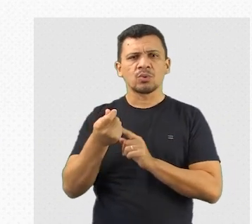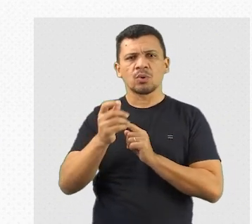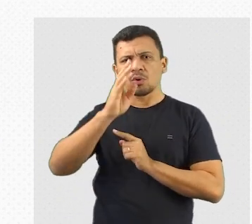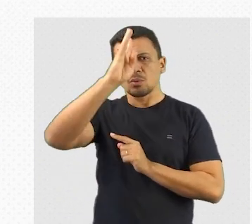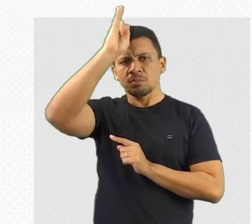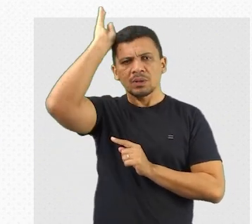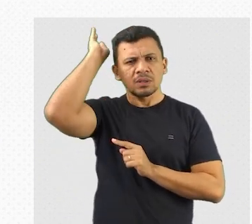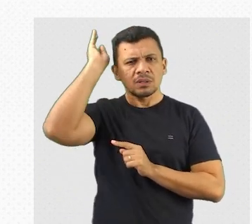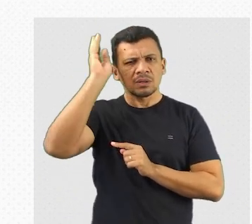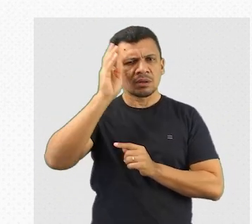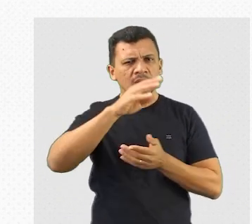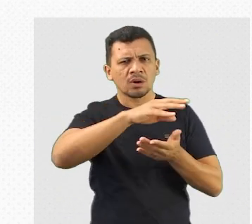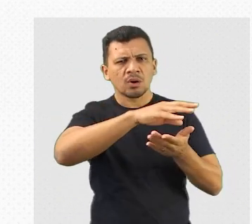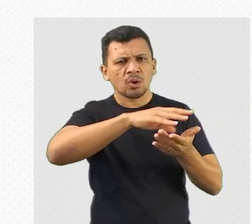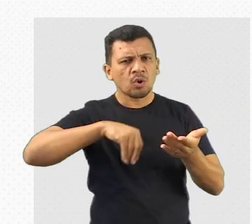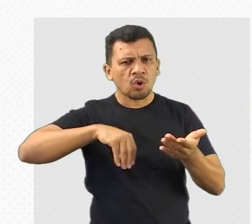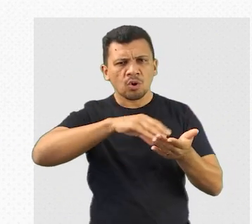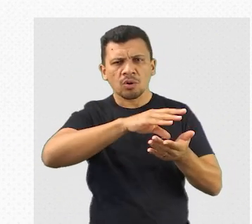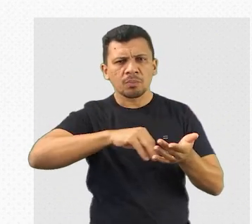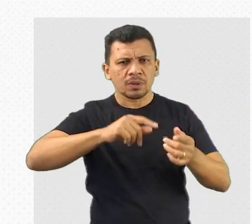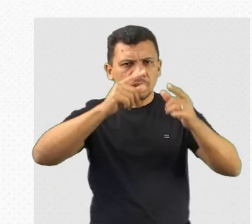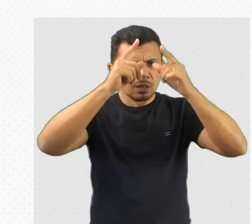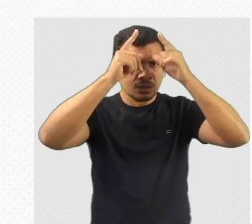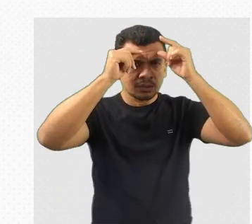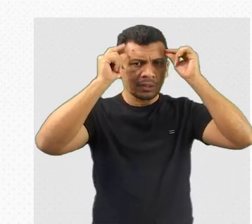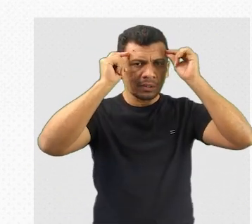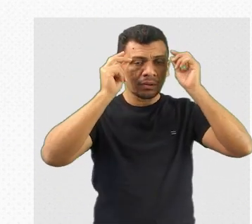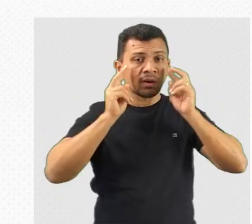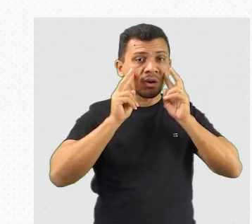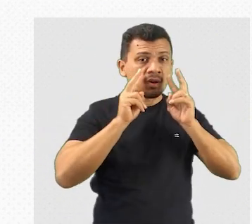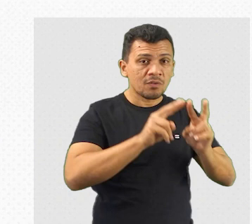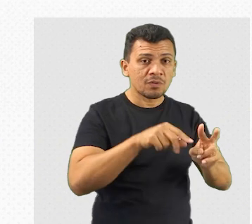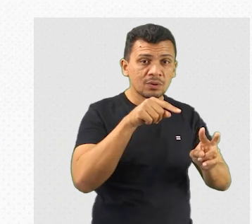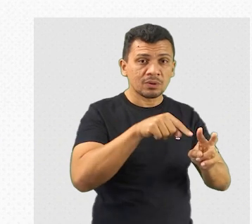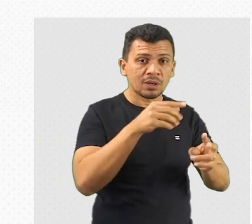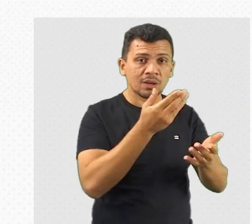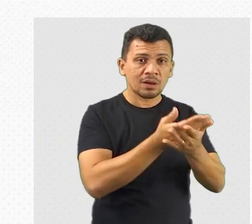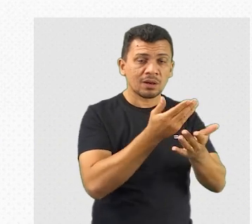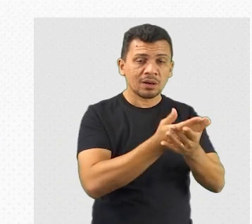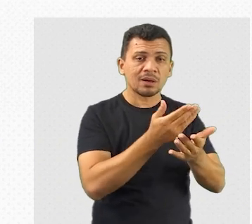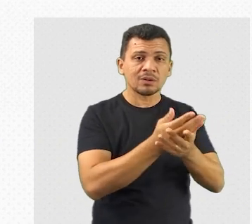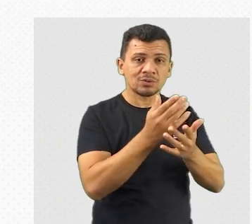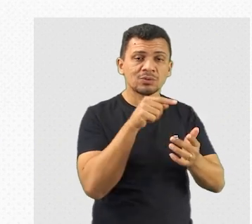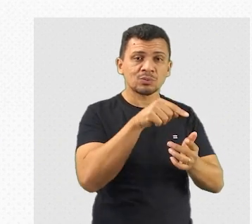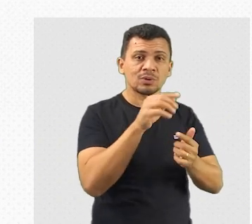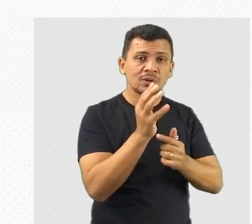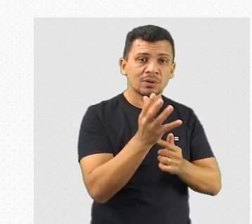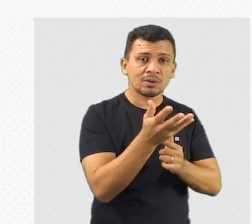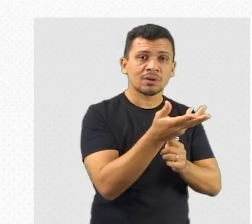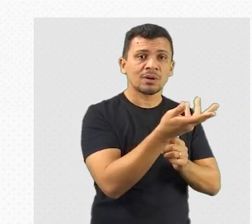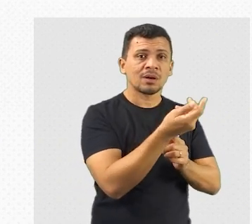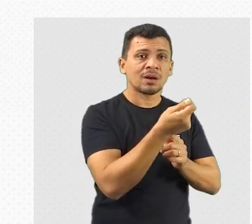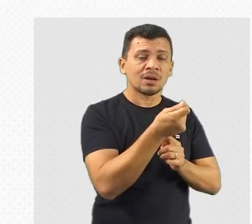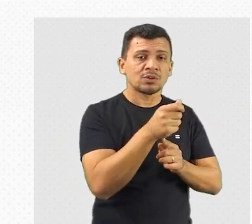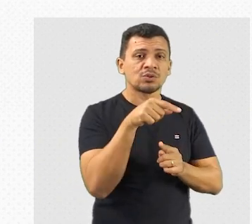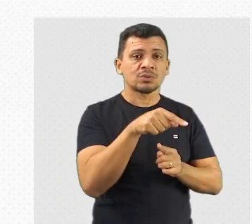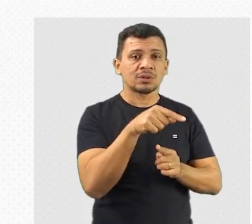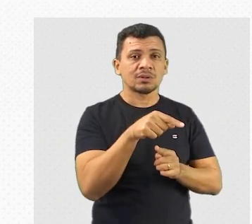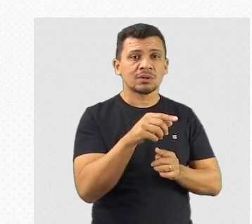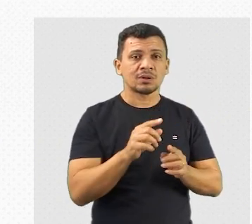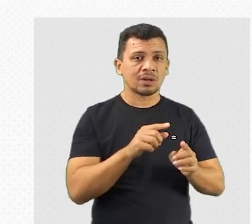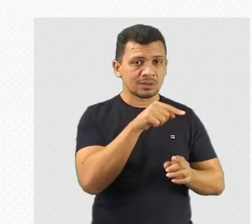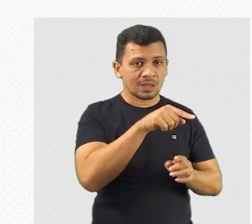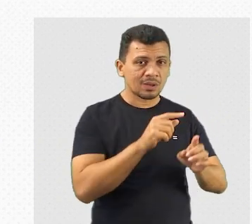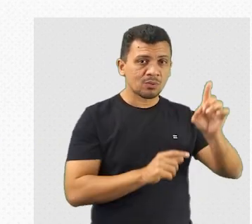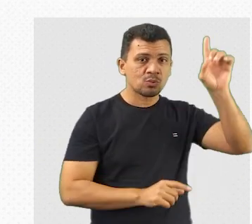fizeram. Dá uma olhada na aula sobre arte grega para a gente realmente ter essa noção. Muita coisa aparece, inclusive os deuses, que um tem um nome na Grécia, outro